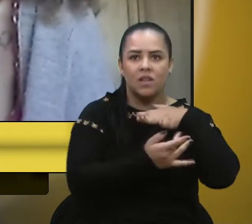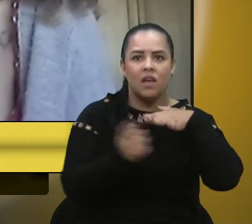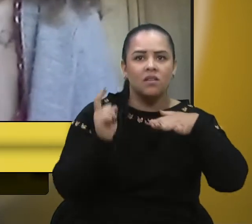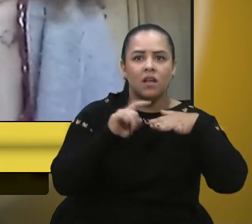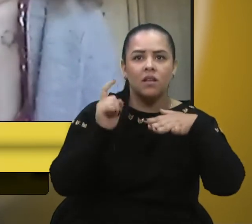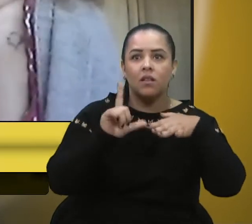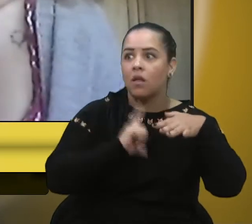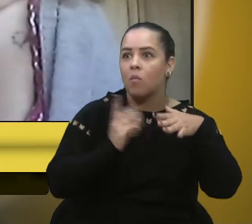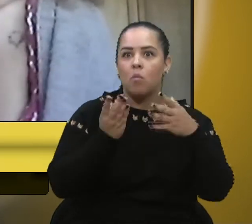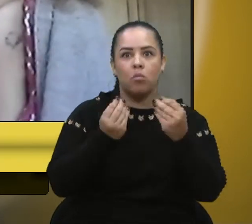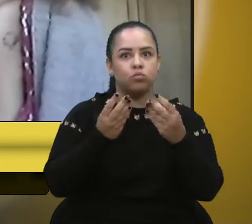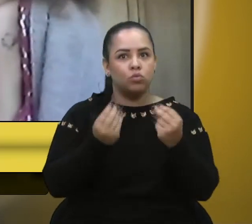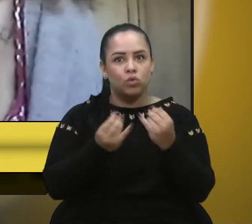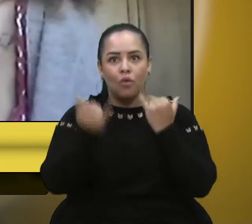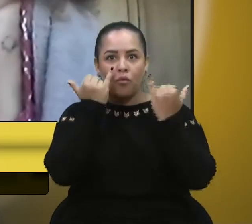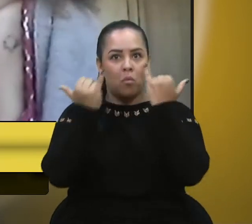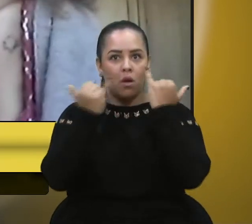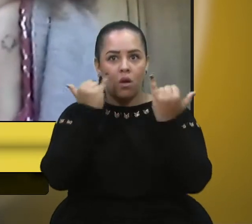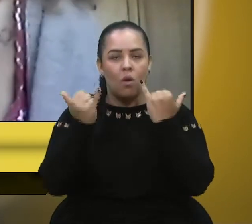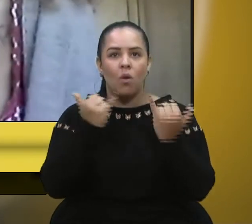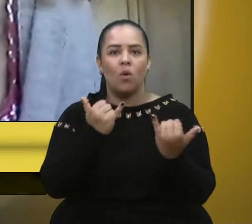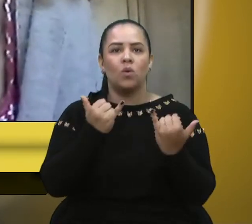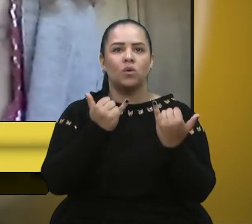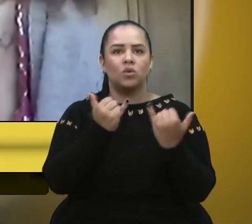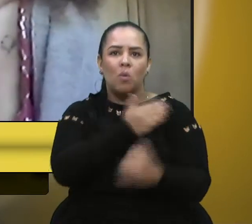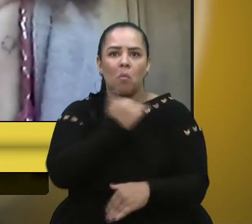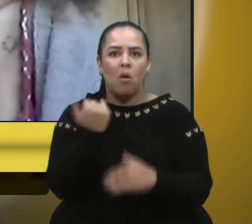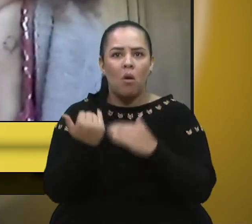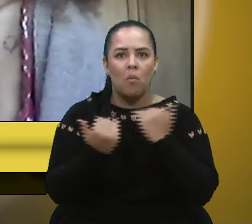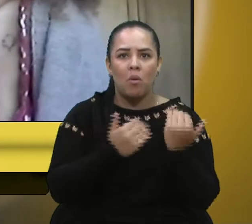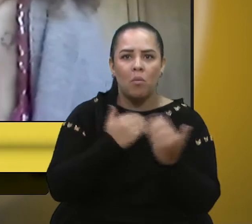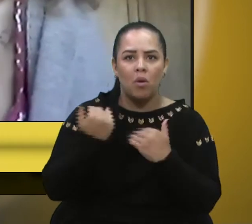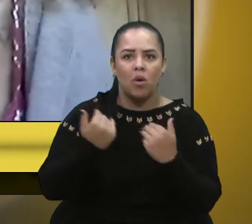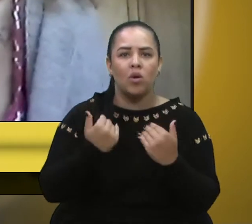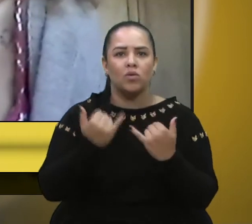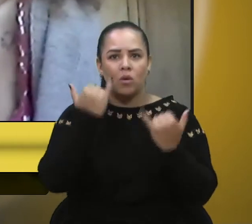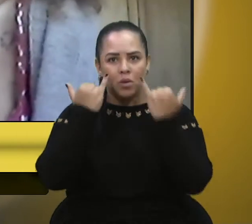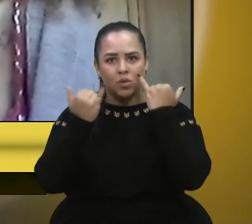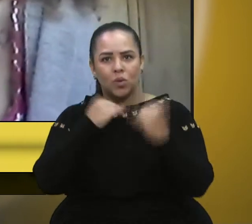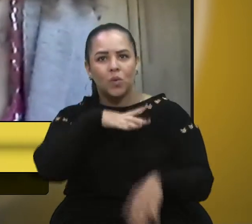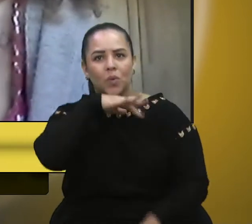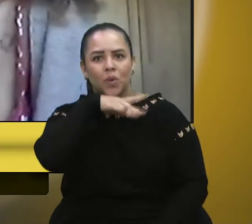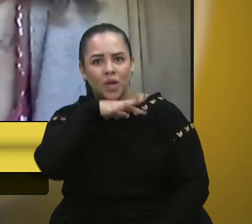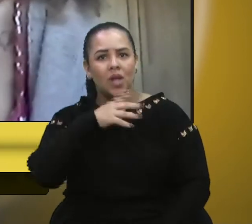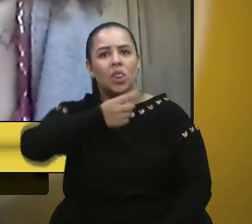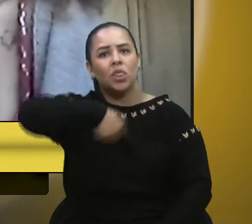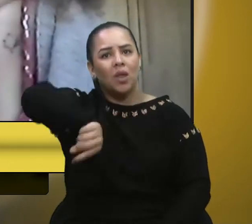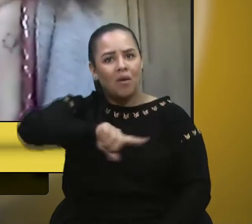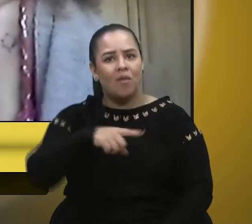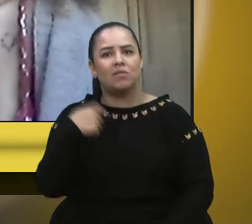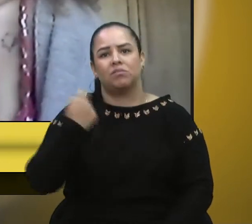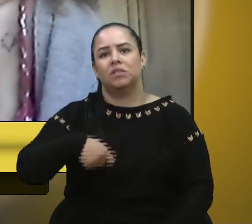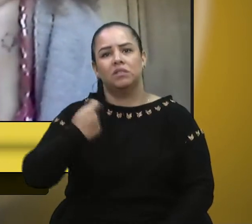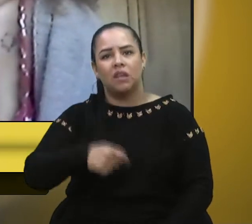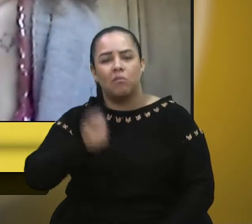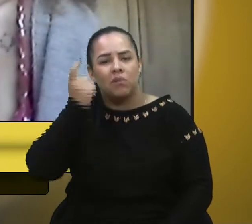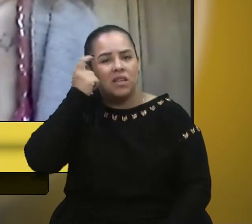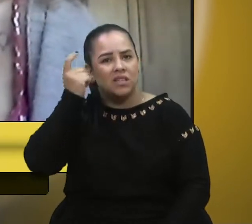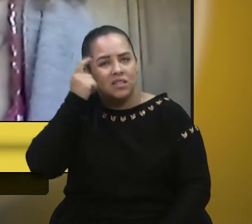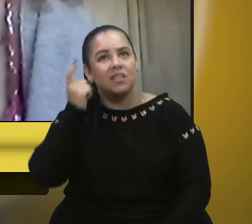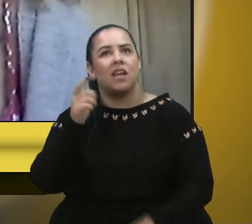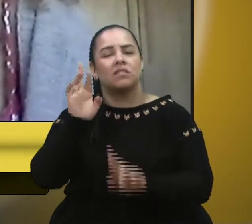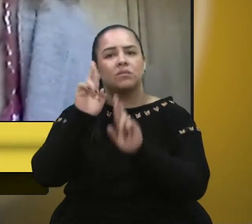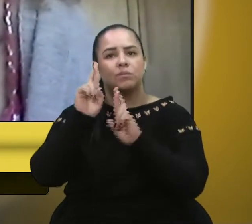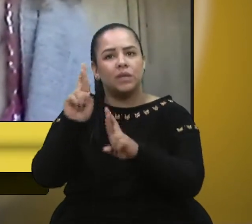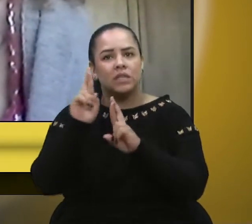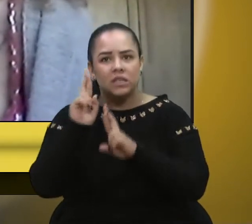ruins e que, em meio a tudo isso, ainda possamos encontrar algumas formas de esperançar, algumas formas de nos acolher